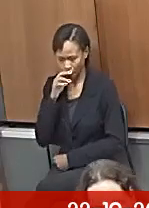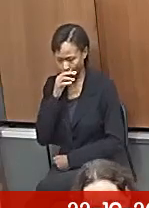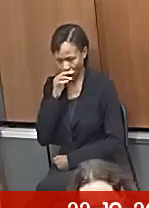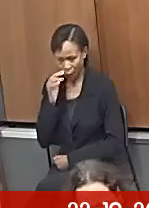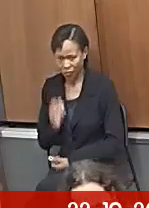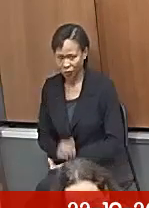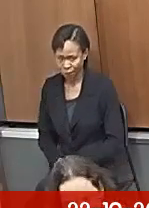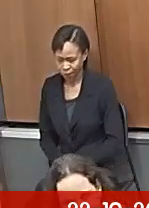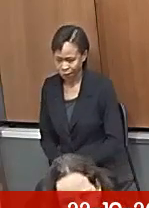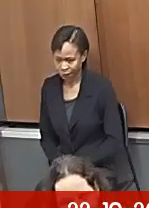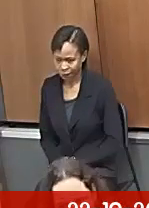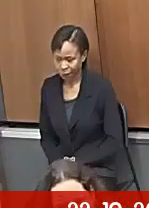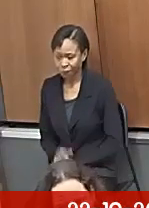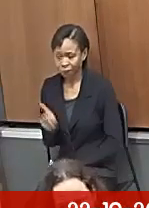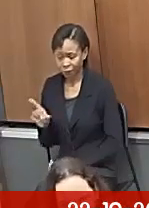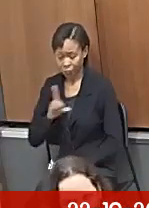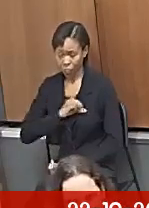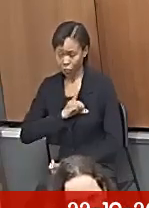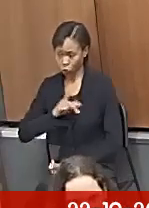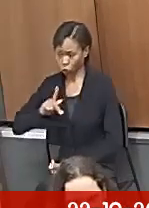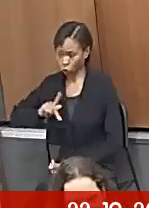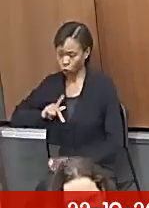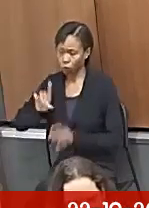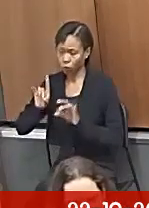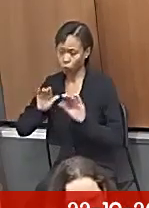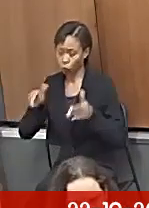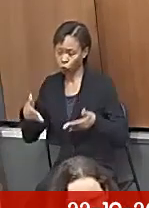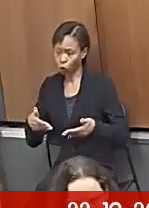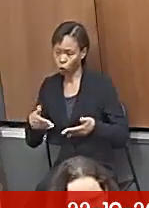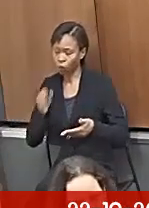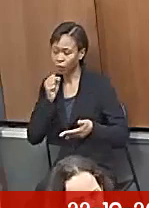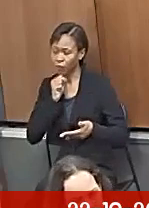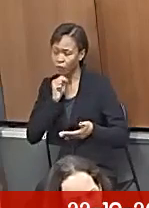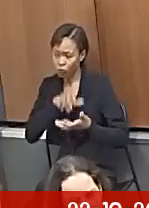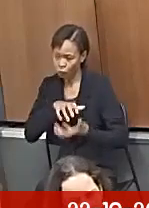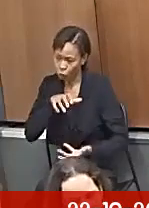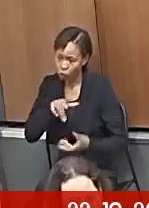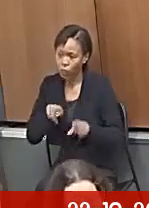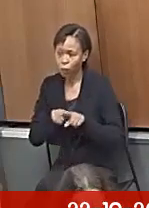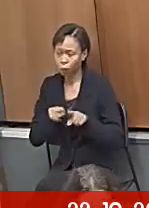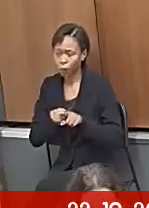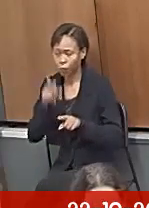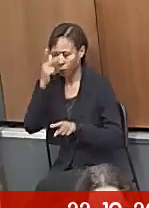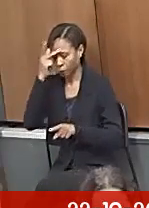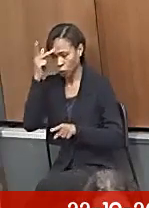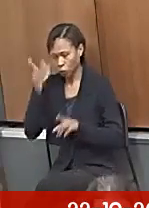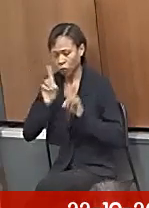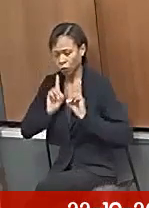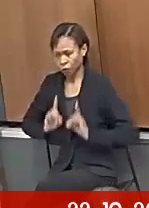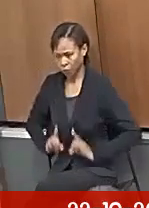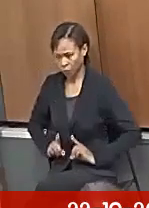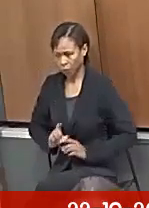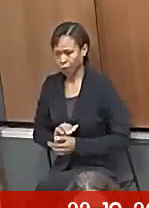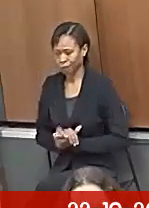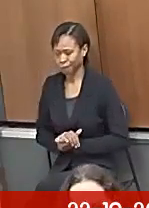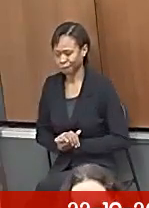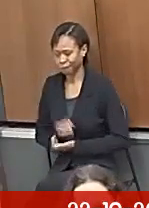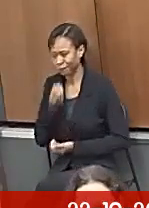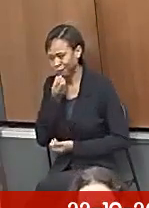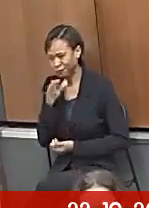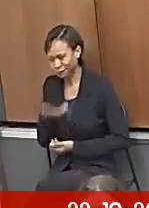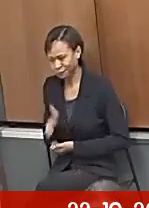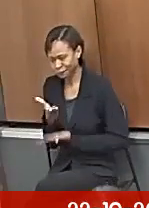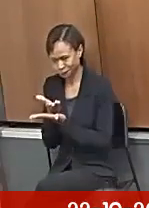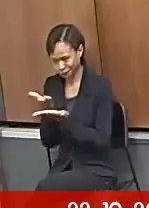que é da Defensoria Especializada do Idoso e da Pessoa com Deficiência, também defensor público. Boa tarde a